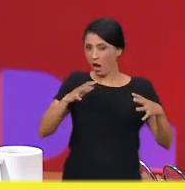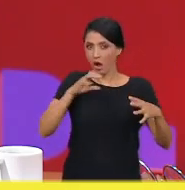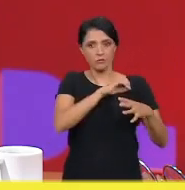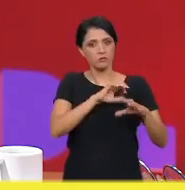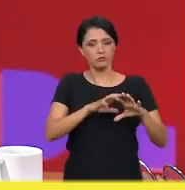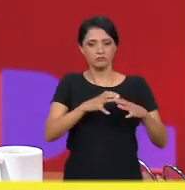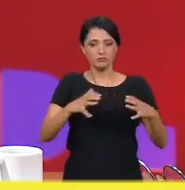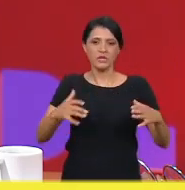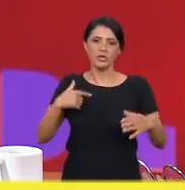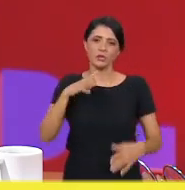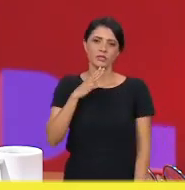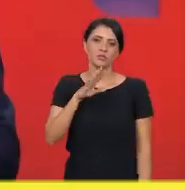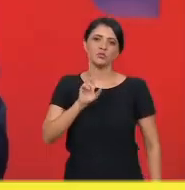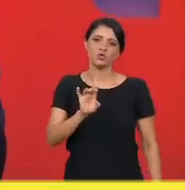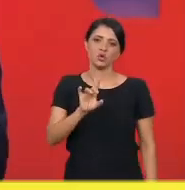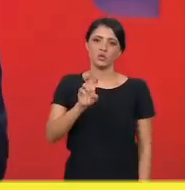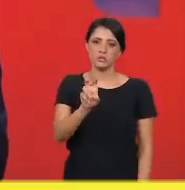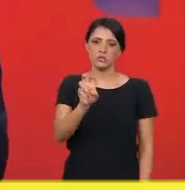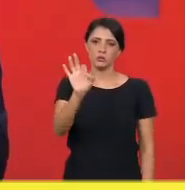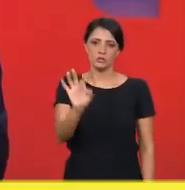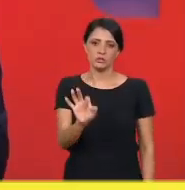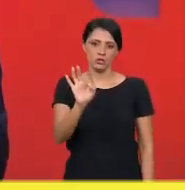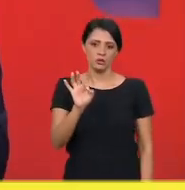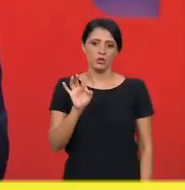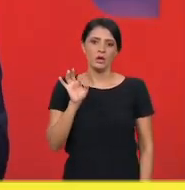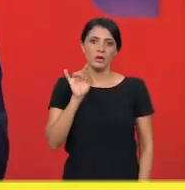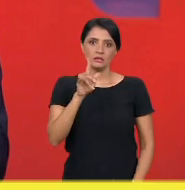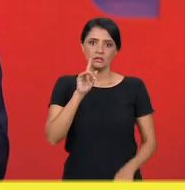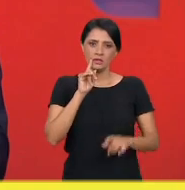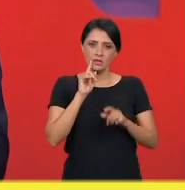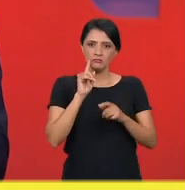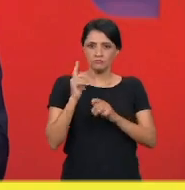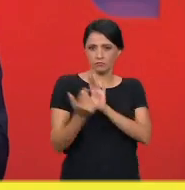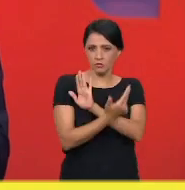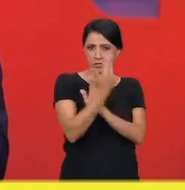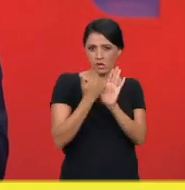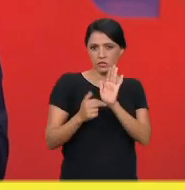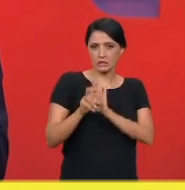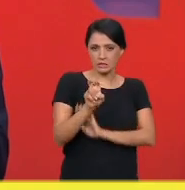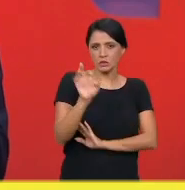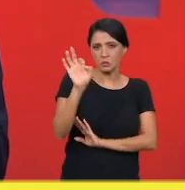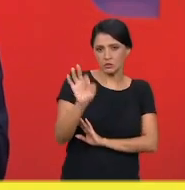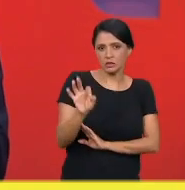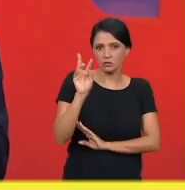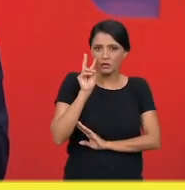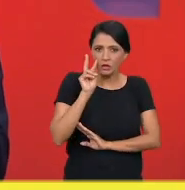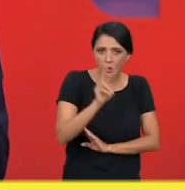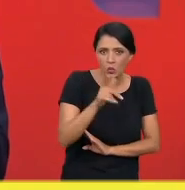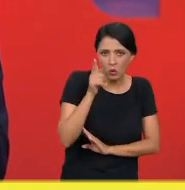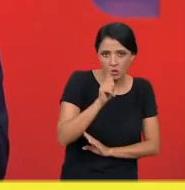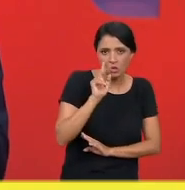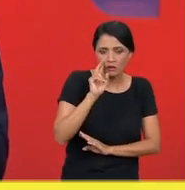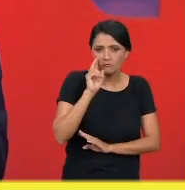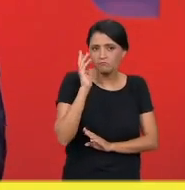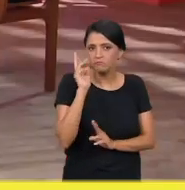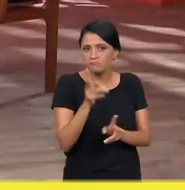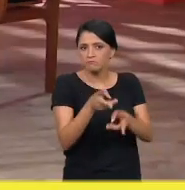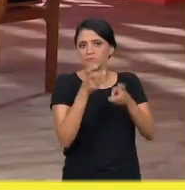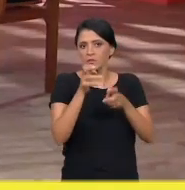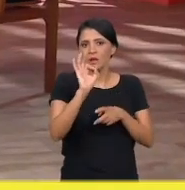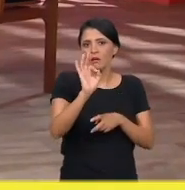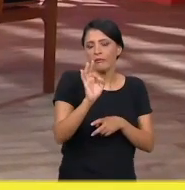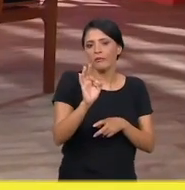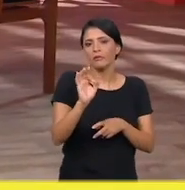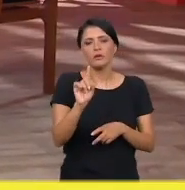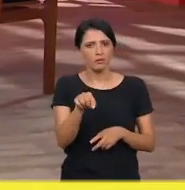conhecemos 5%. Se a gente colocar numa imagem, esses 5% são 5% observáveis, que a gente consegue enxergar de